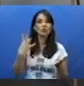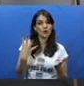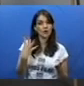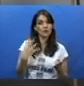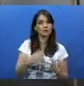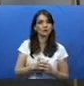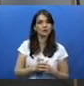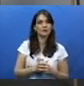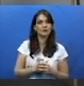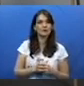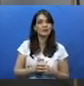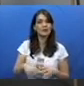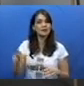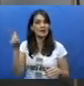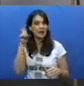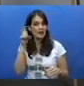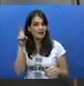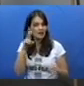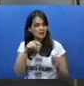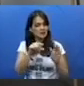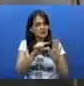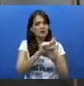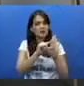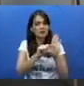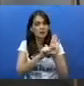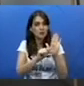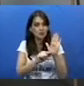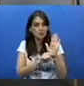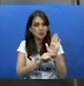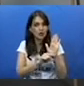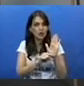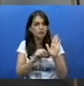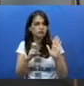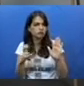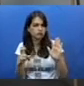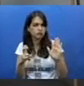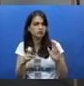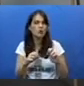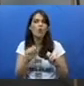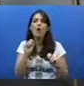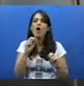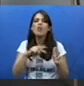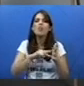quinta estrofe, o que significa